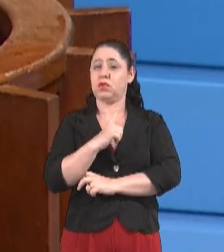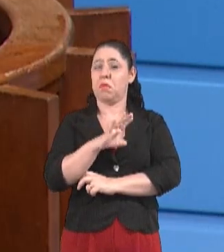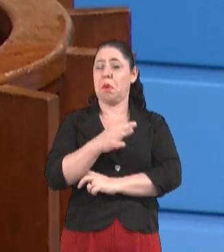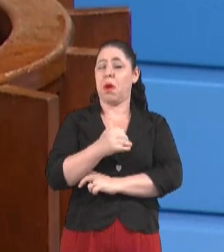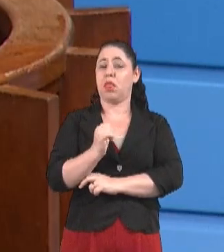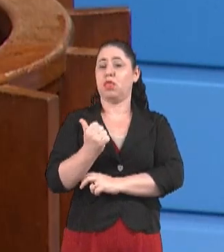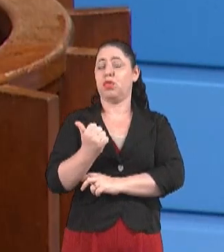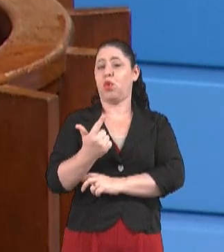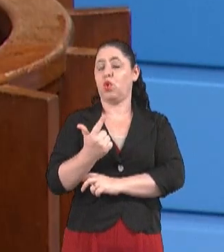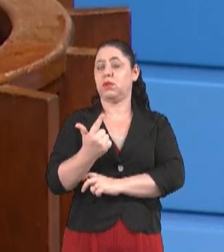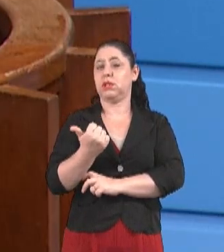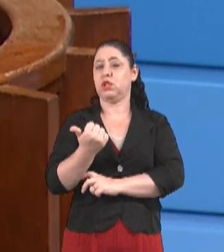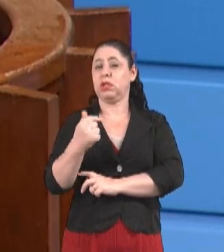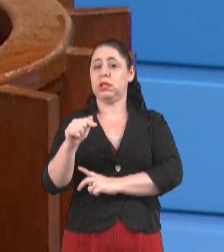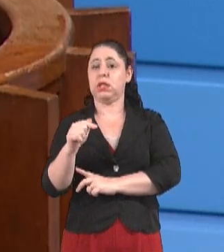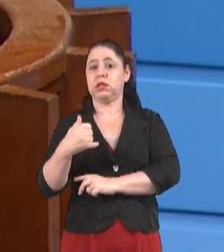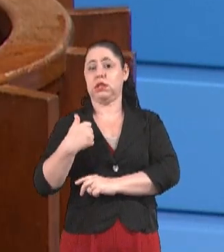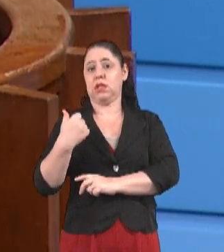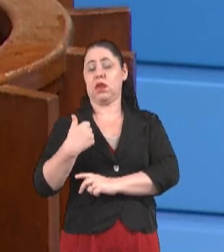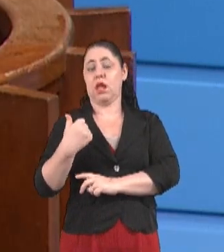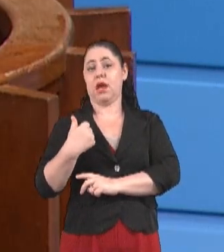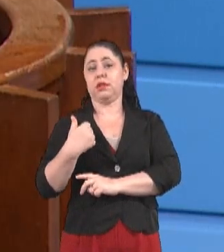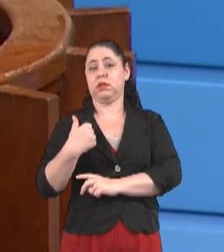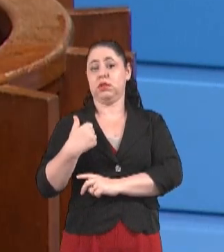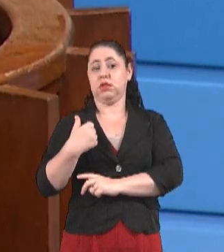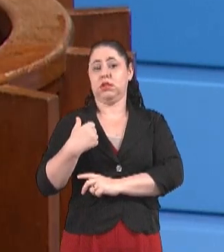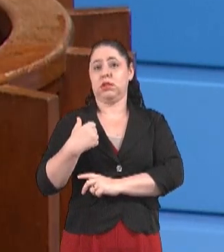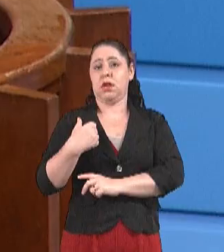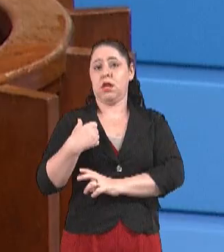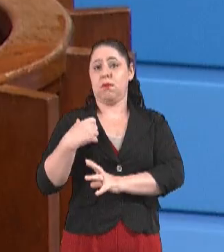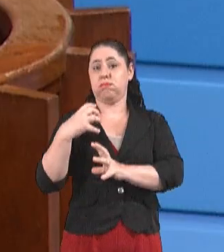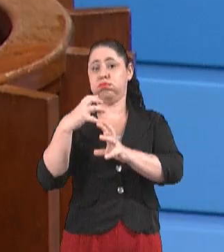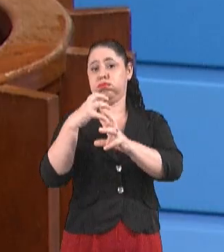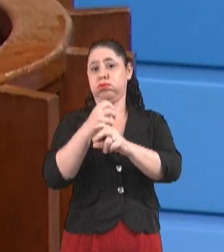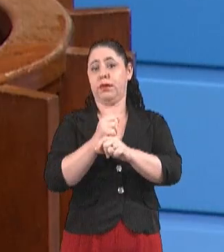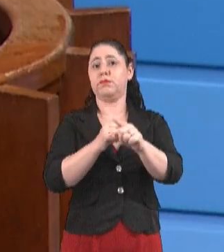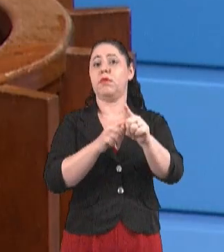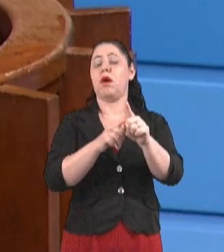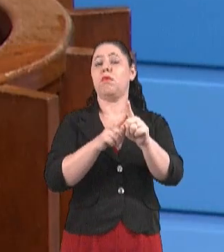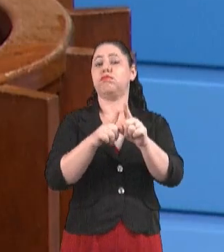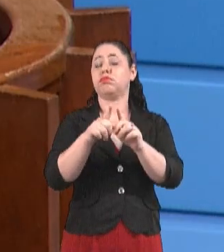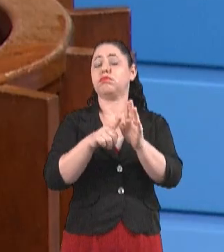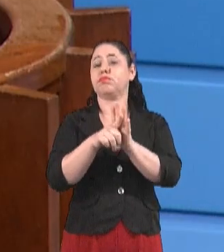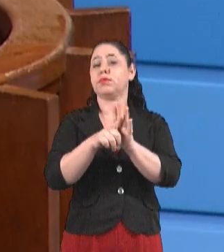entre 12 e 17 anos. Desse mesmo levantamento,